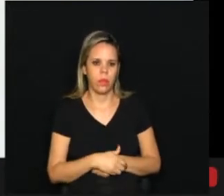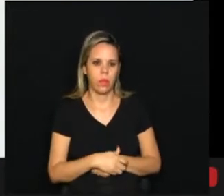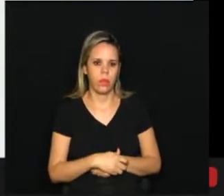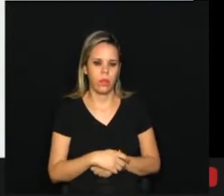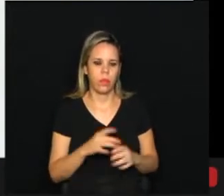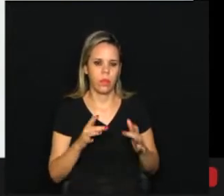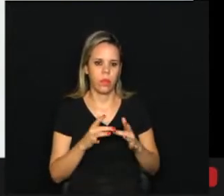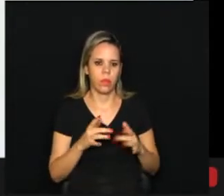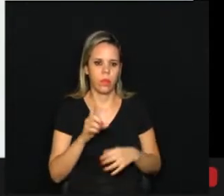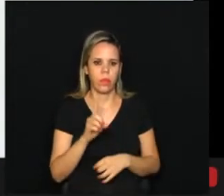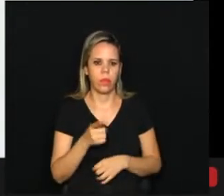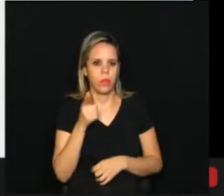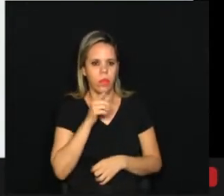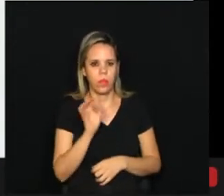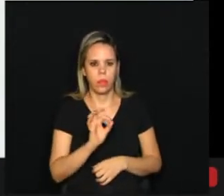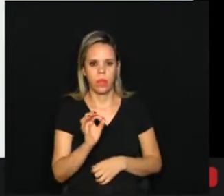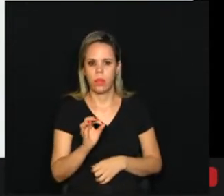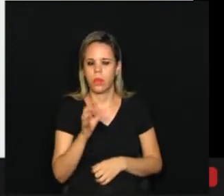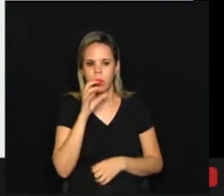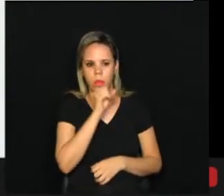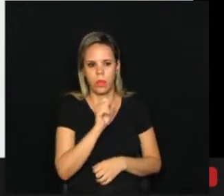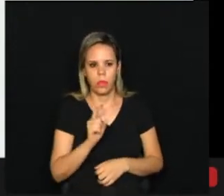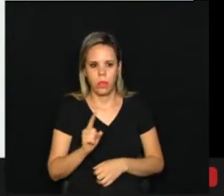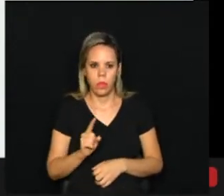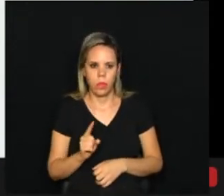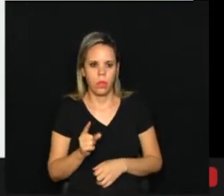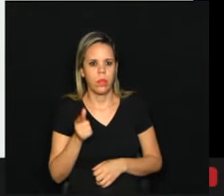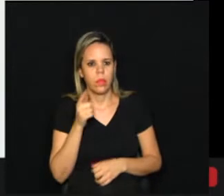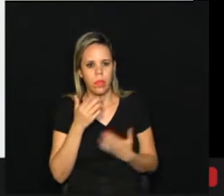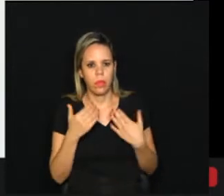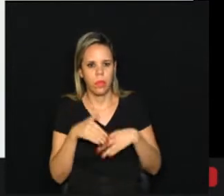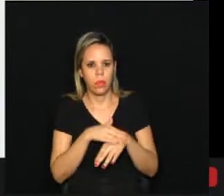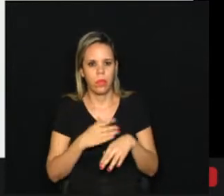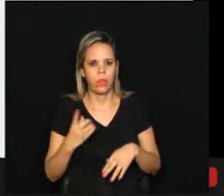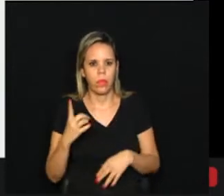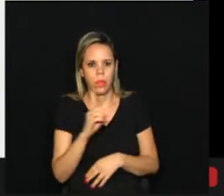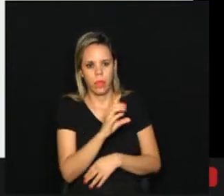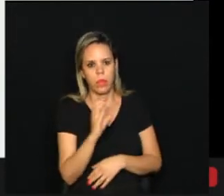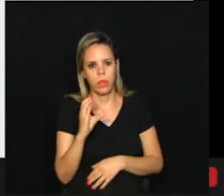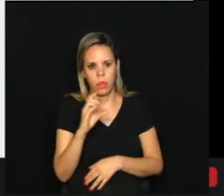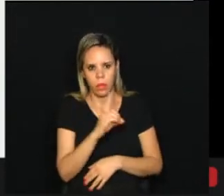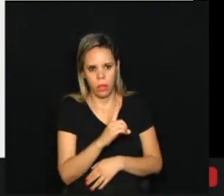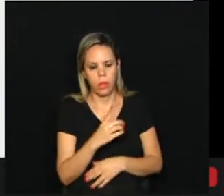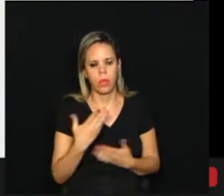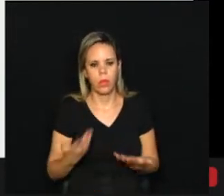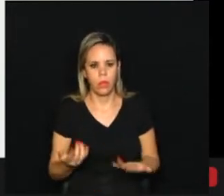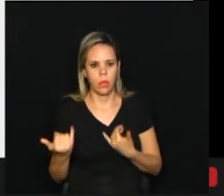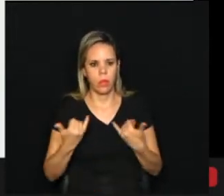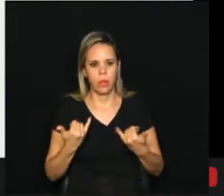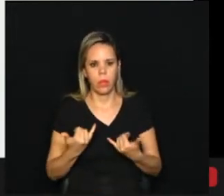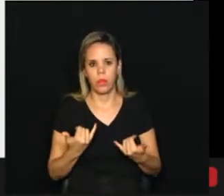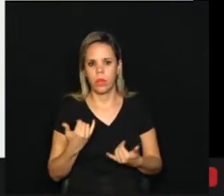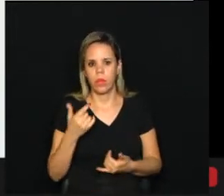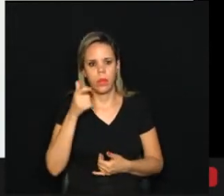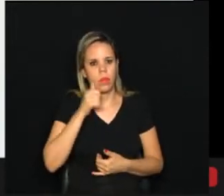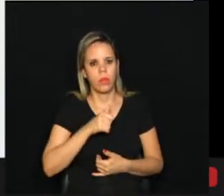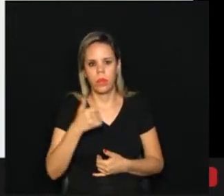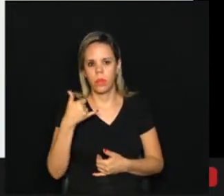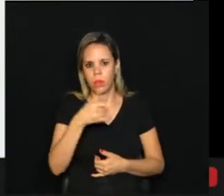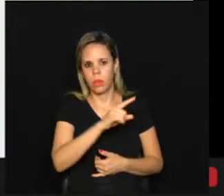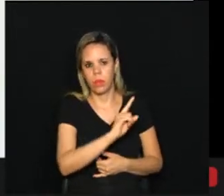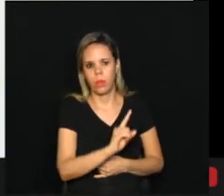com a diretora eu não consegui pelo sábado, mas consegui conversar com uma coordenadora que me disse que não foi ela quem